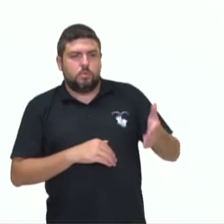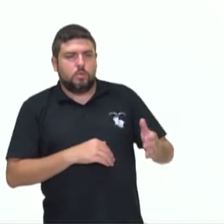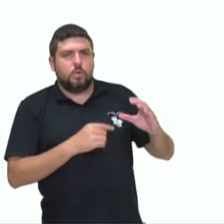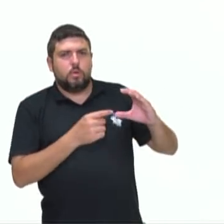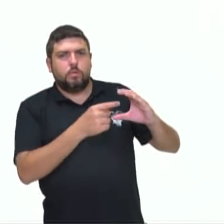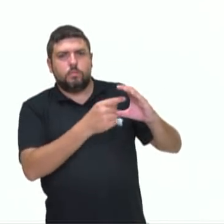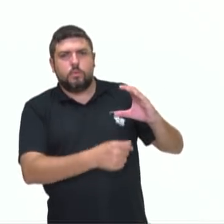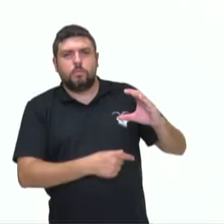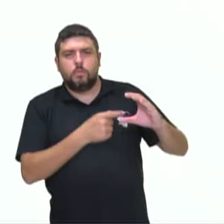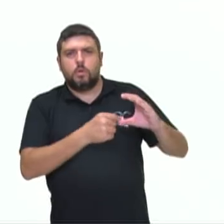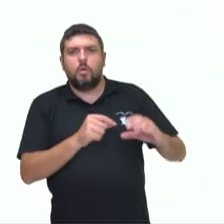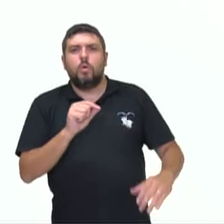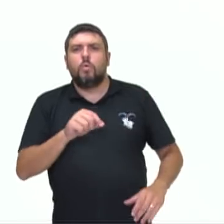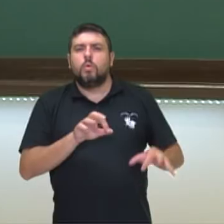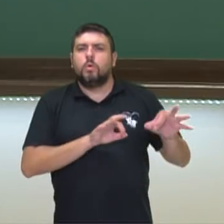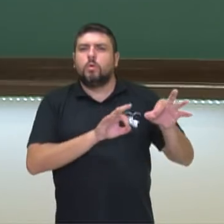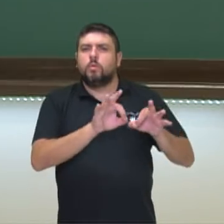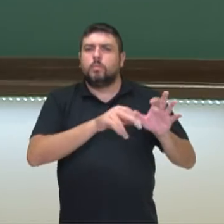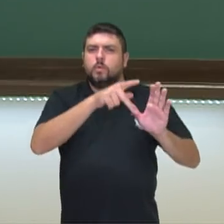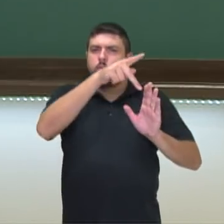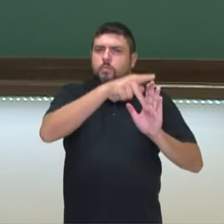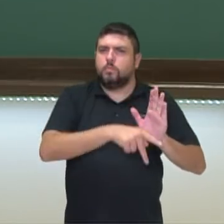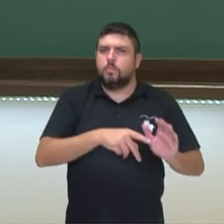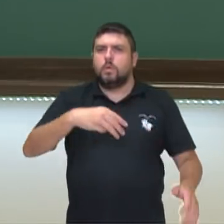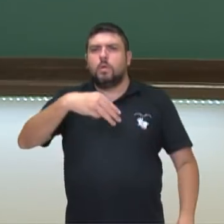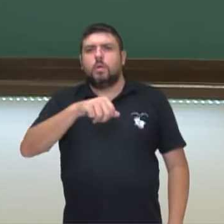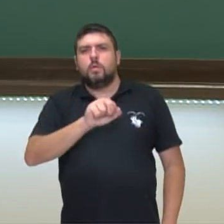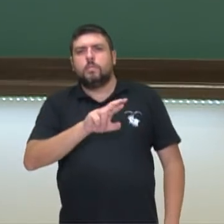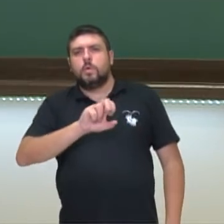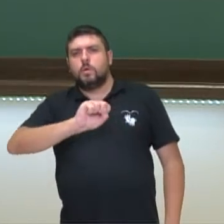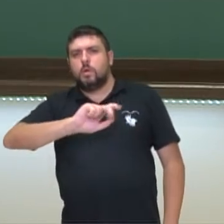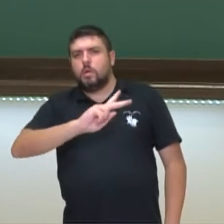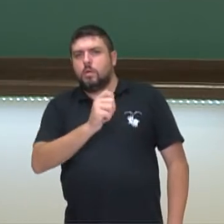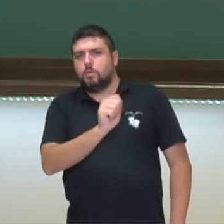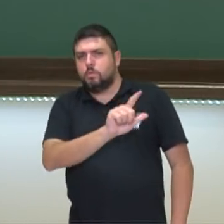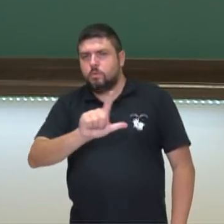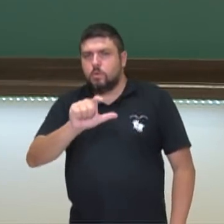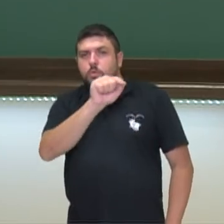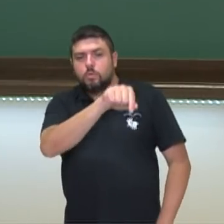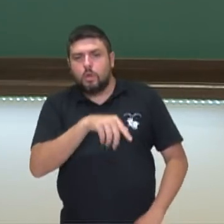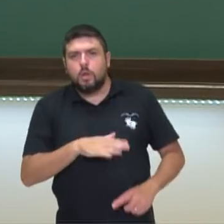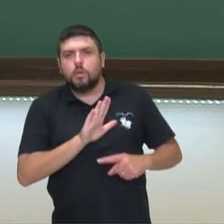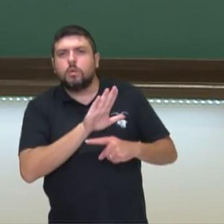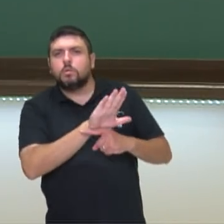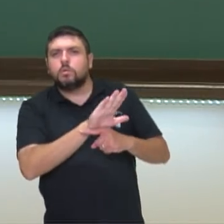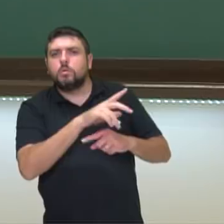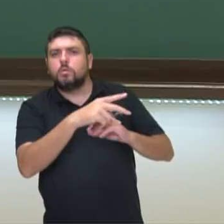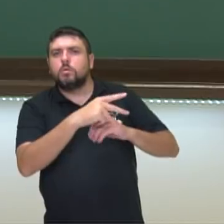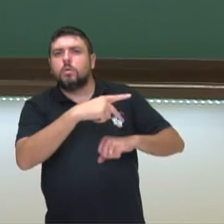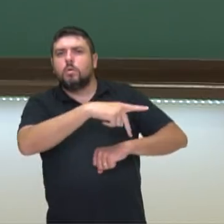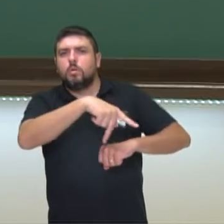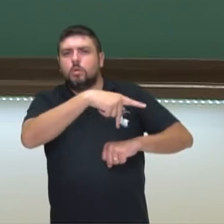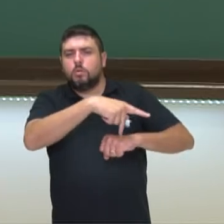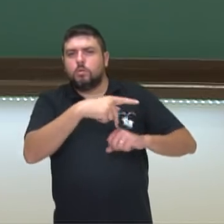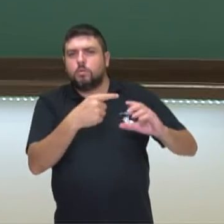foi o Plano Marshall que foi criado, para que pudesse dar um auxílio, um desenvolvimento aos